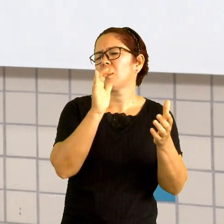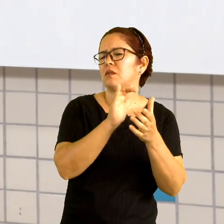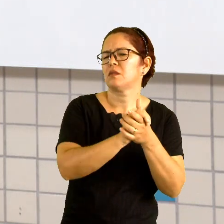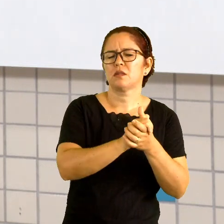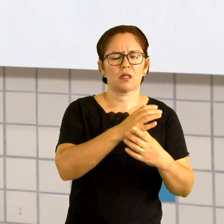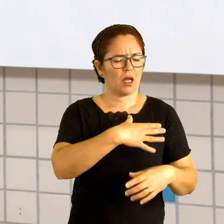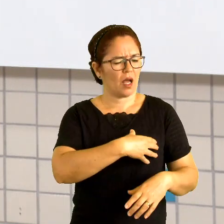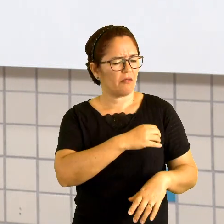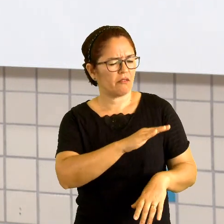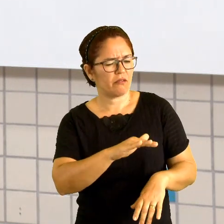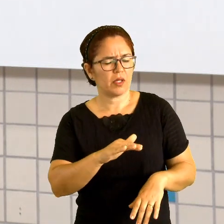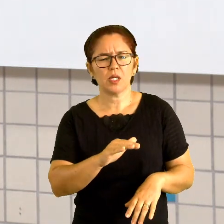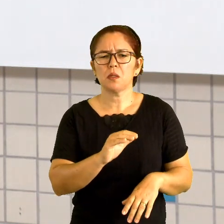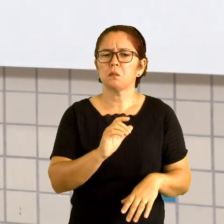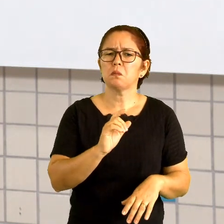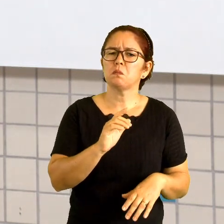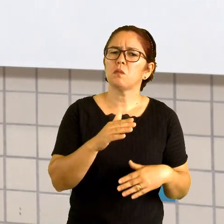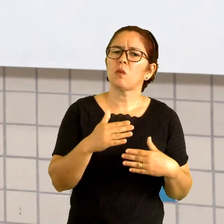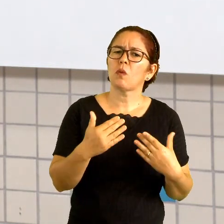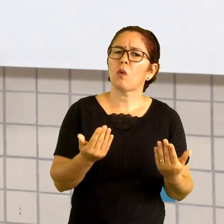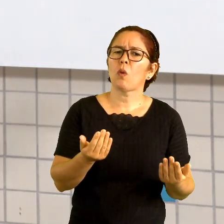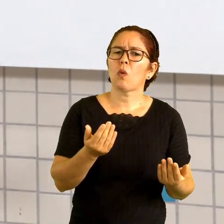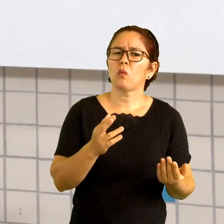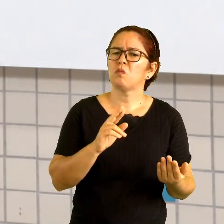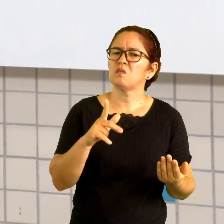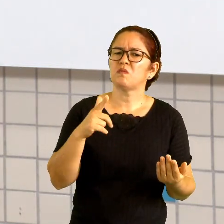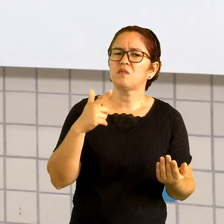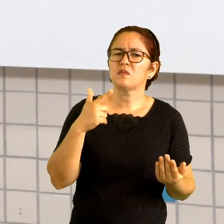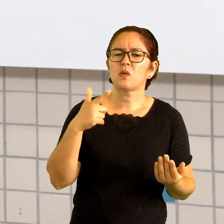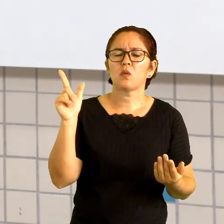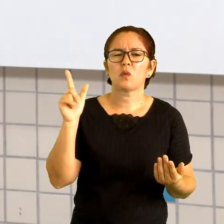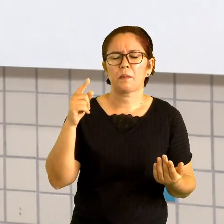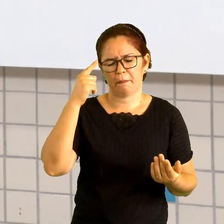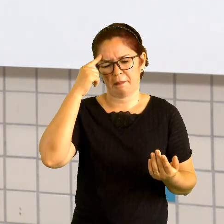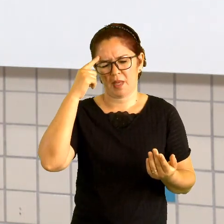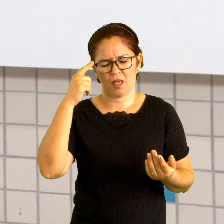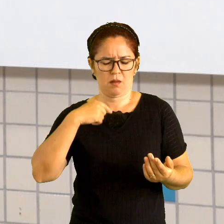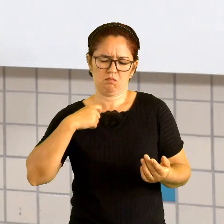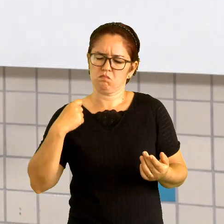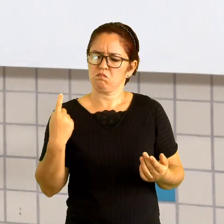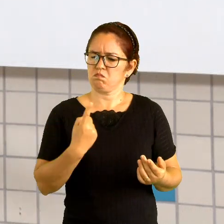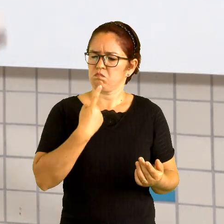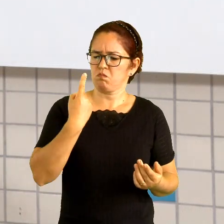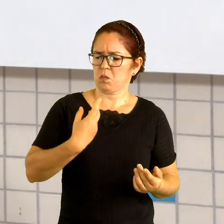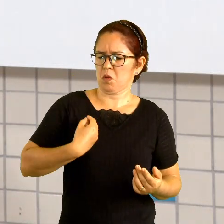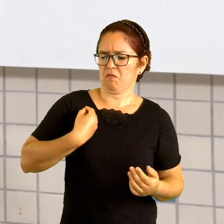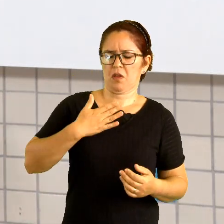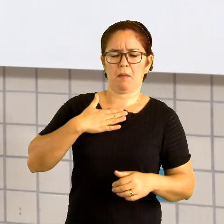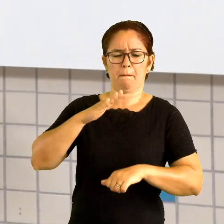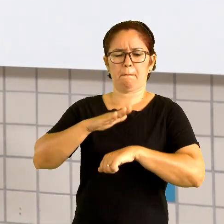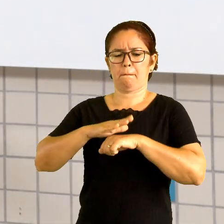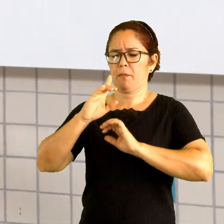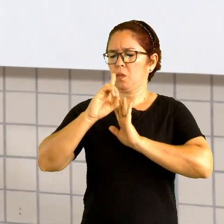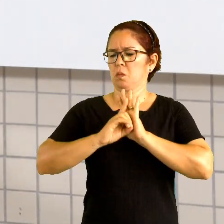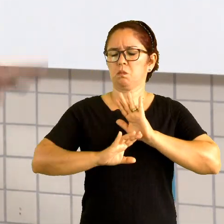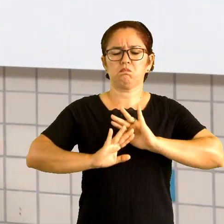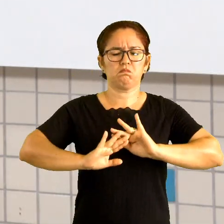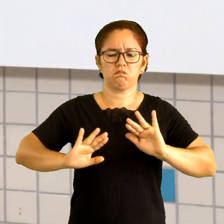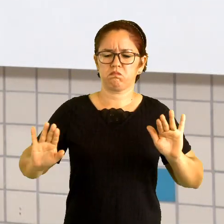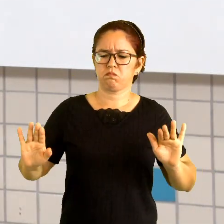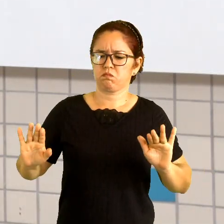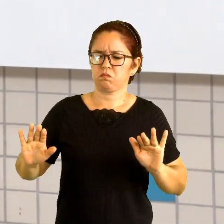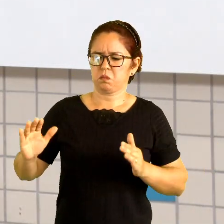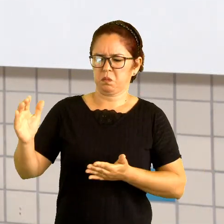filhos ou não? Ela quer ser uma mulher independente, que vai cuidar da vida dela sozinha, que não precisa